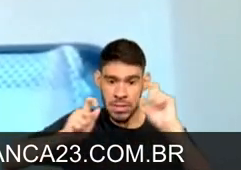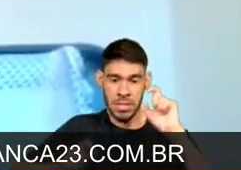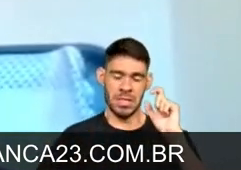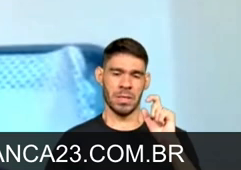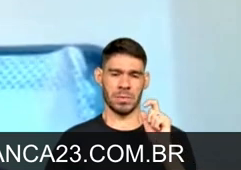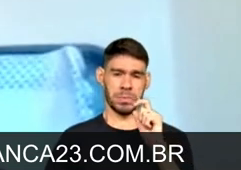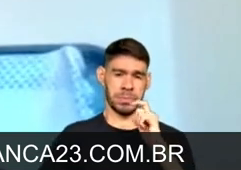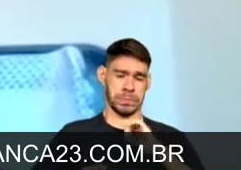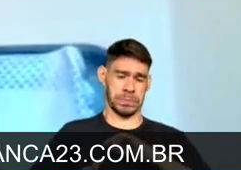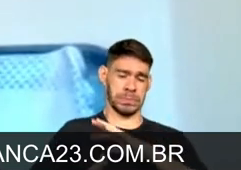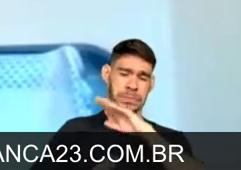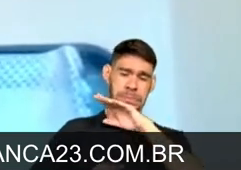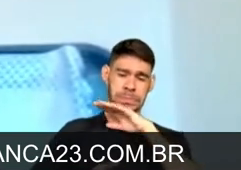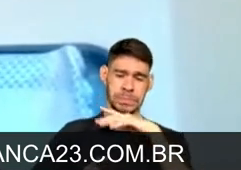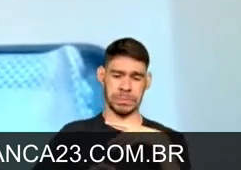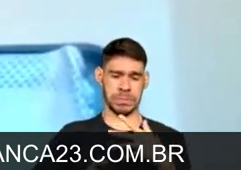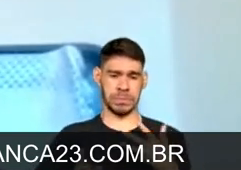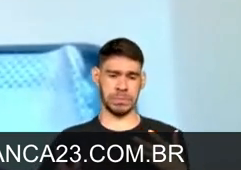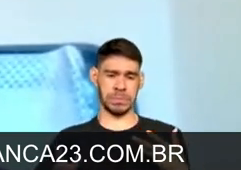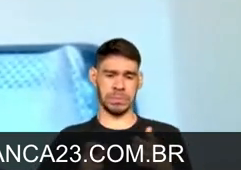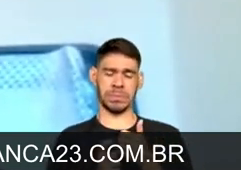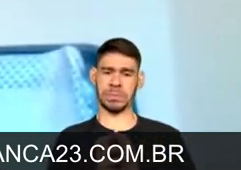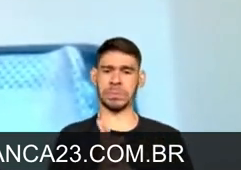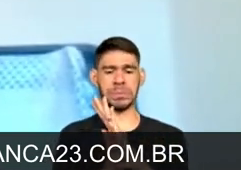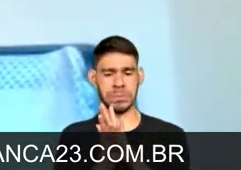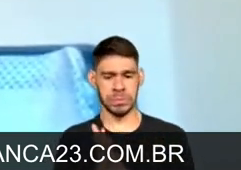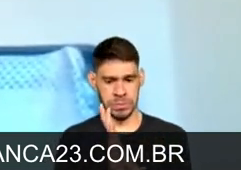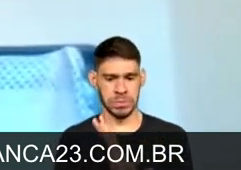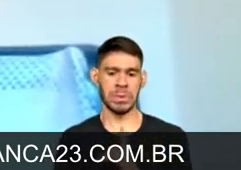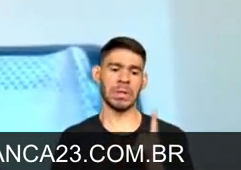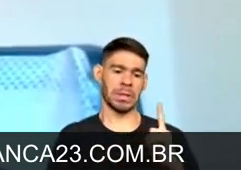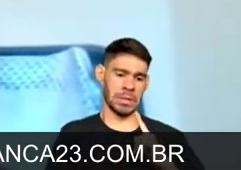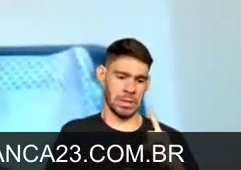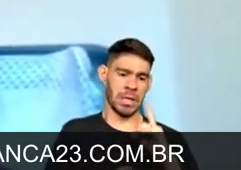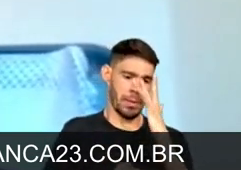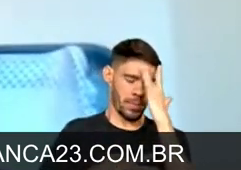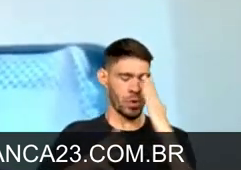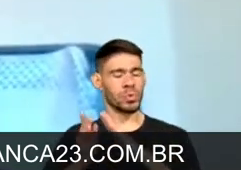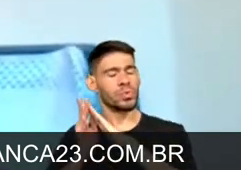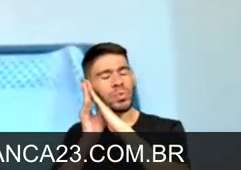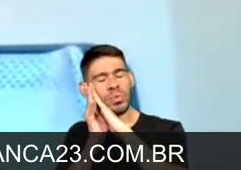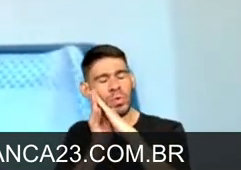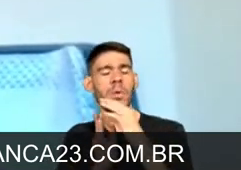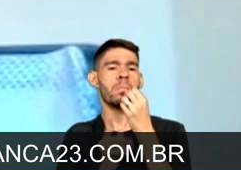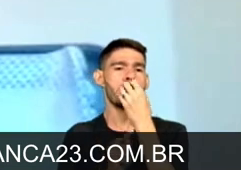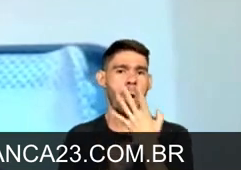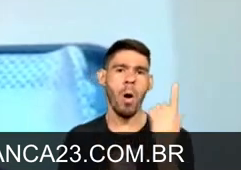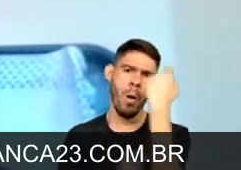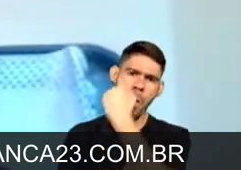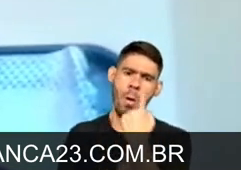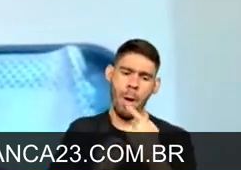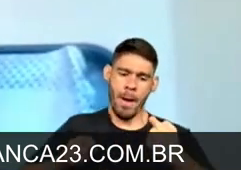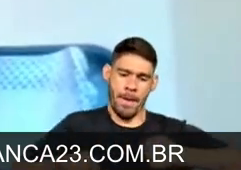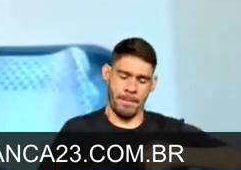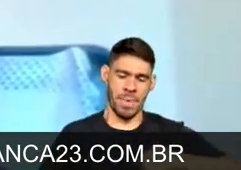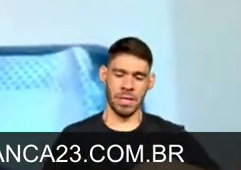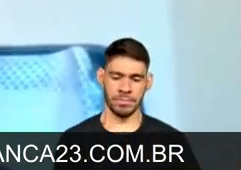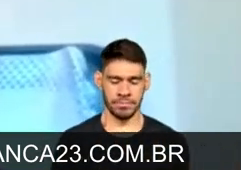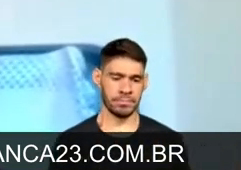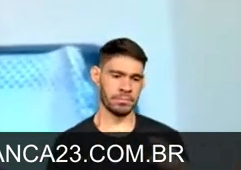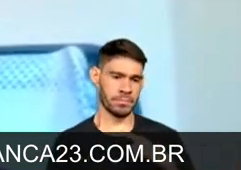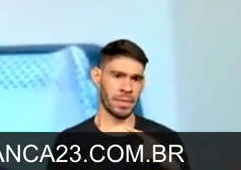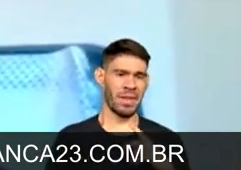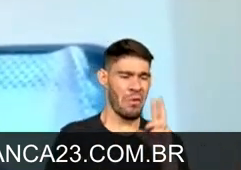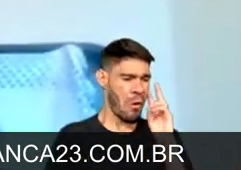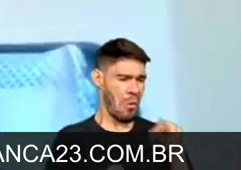mal. Então ela acorda sem qualidade. Então existe a pessoa que dorme a quantidade que ela precisa e a gente